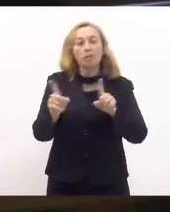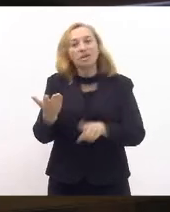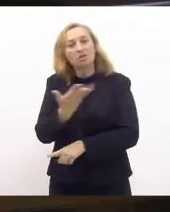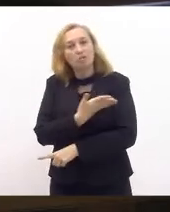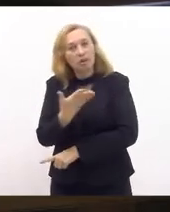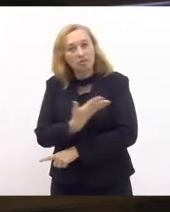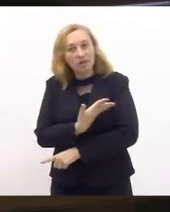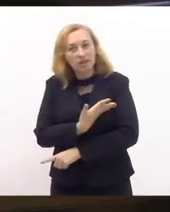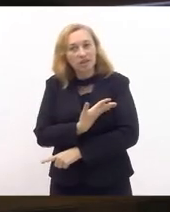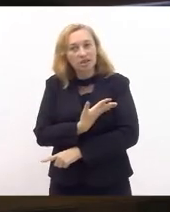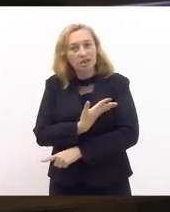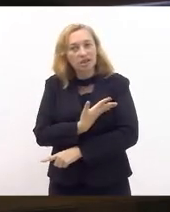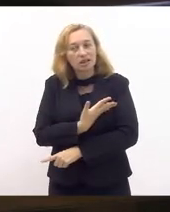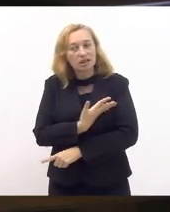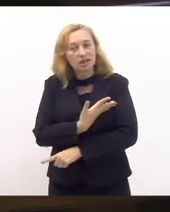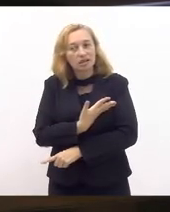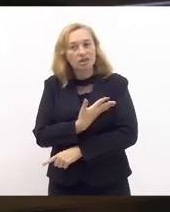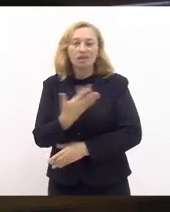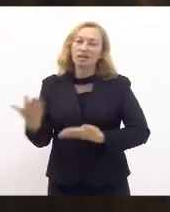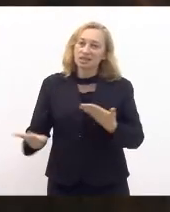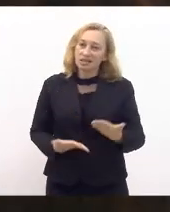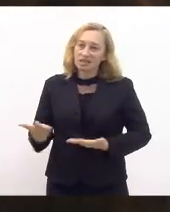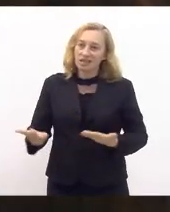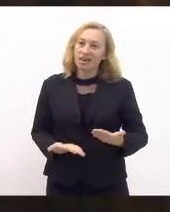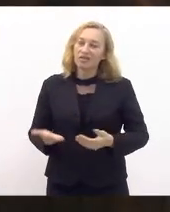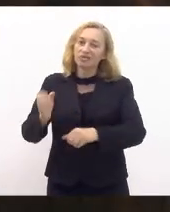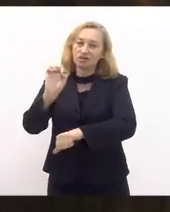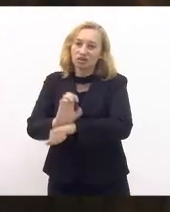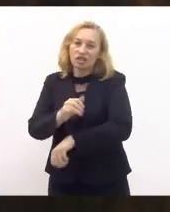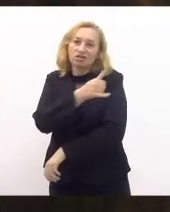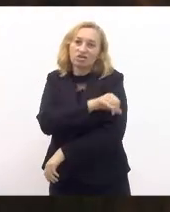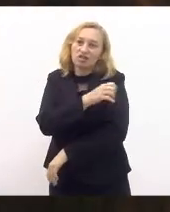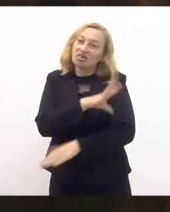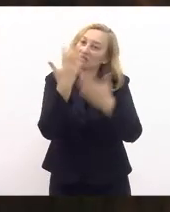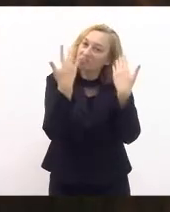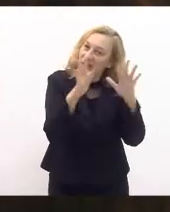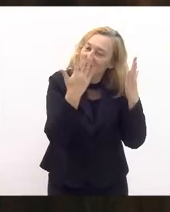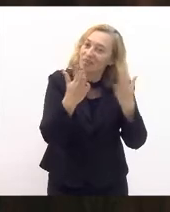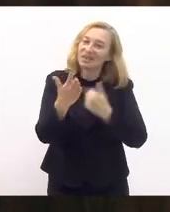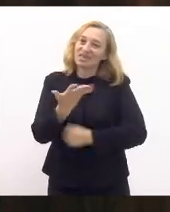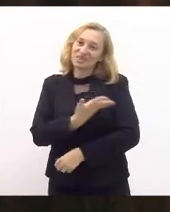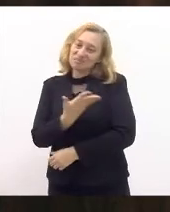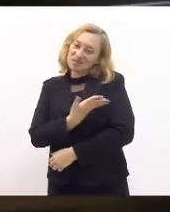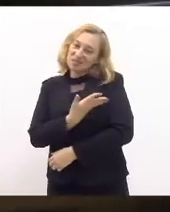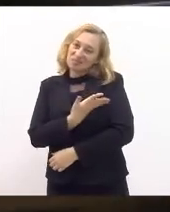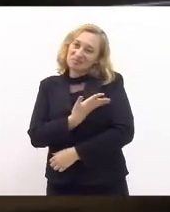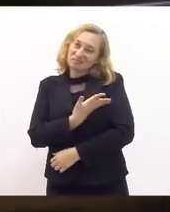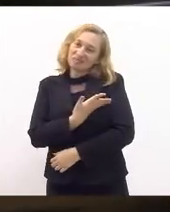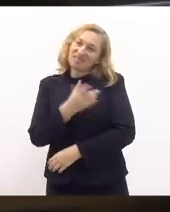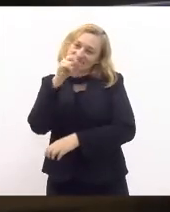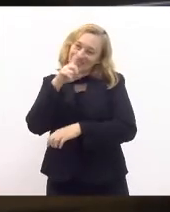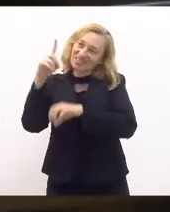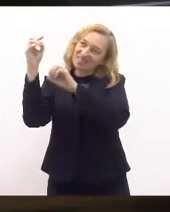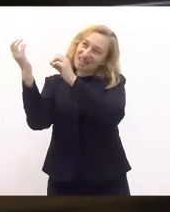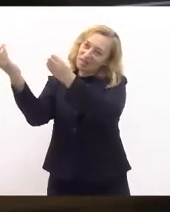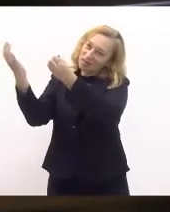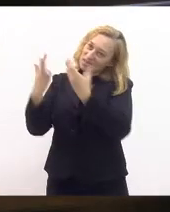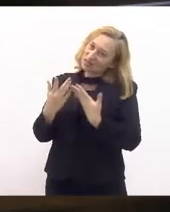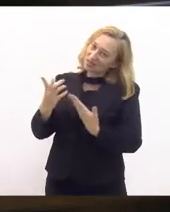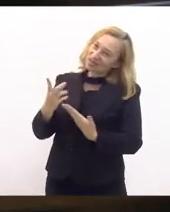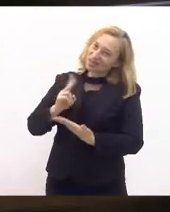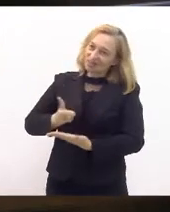amigo e como servo aqui do Estado do Rio de Janeiro. Parabéns, querido. Deus nos abençoe e eu